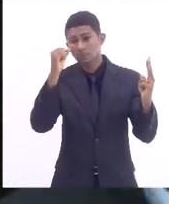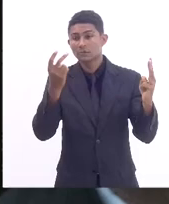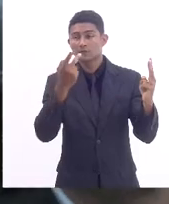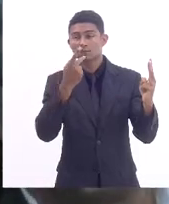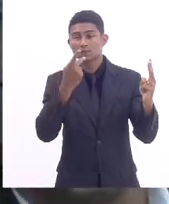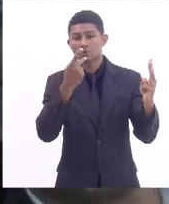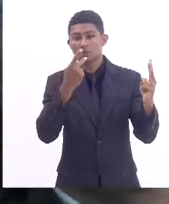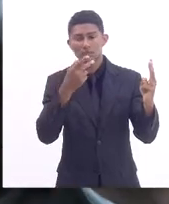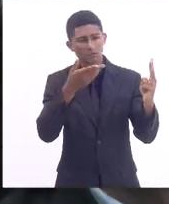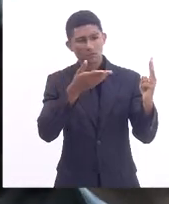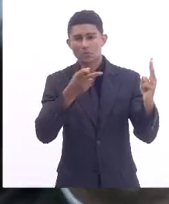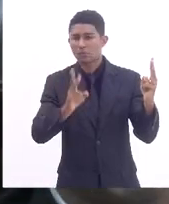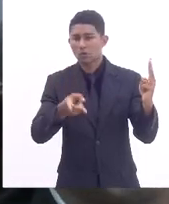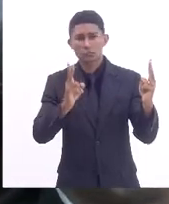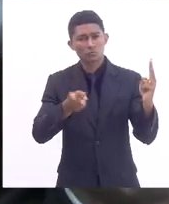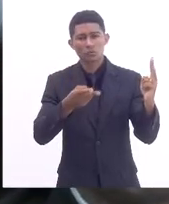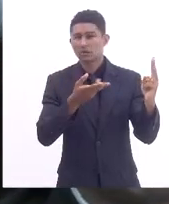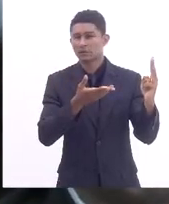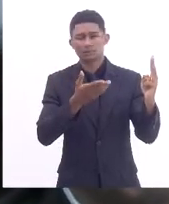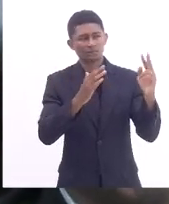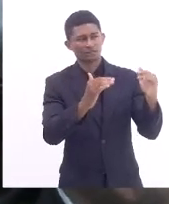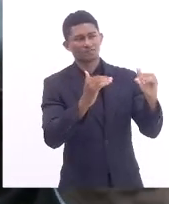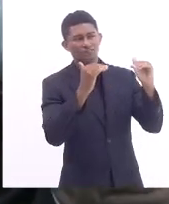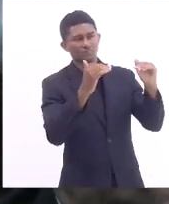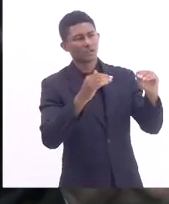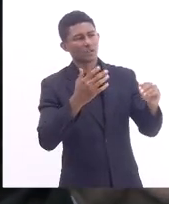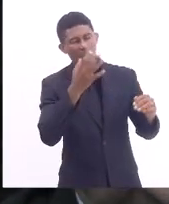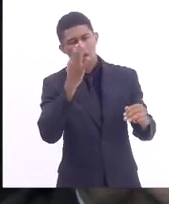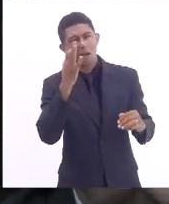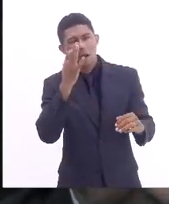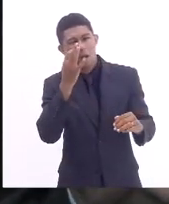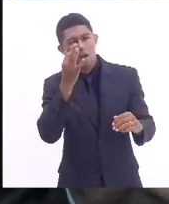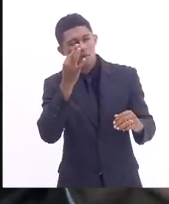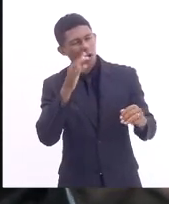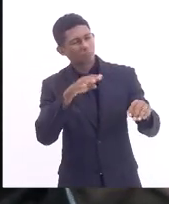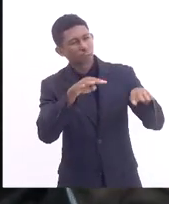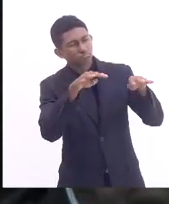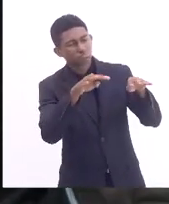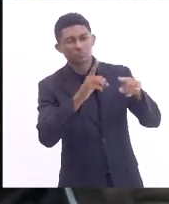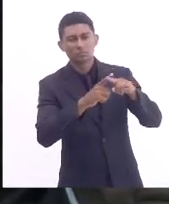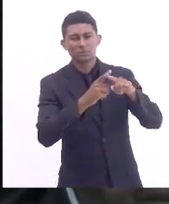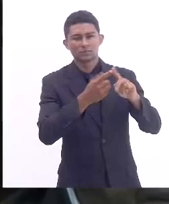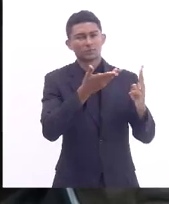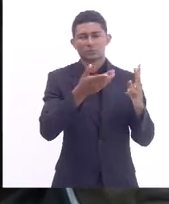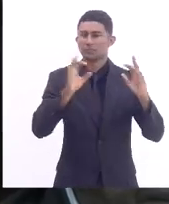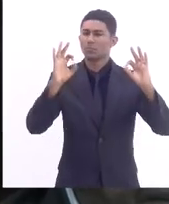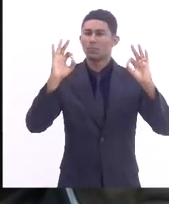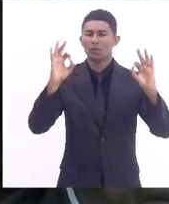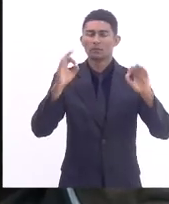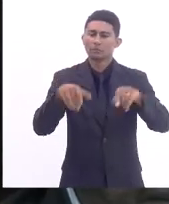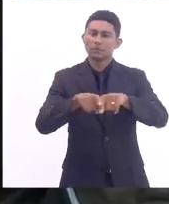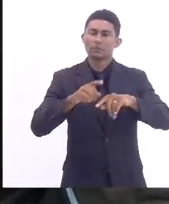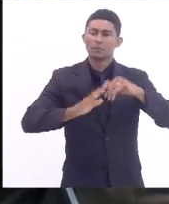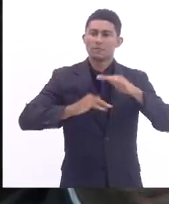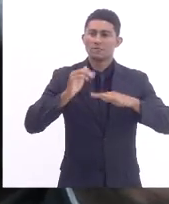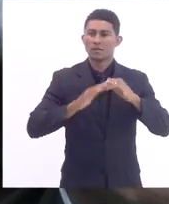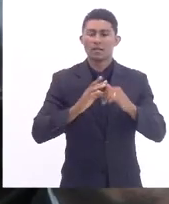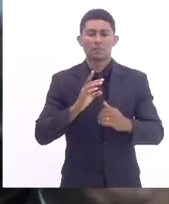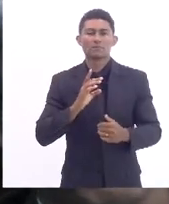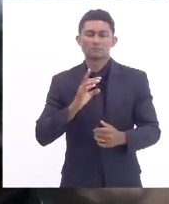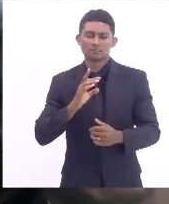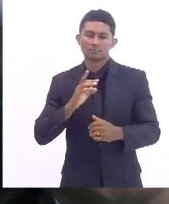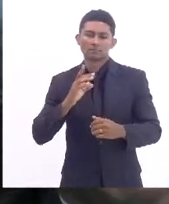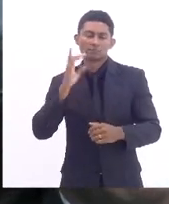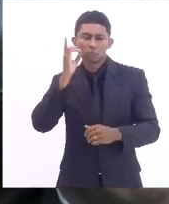não deixaram de ser meus ídolos porque os dois são excelente pessoas além de serem excelentes profissionais da política